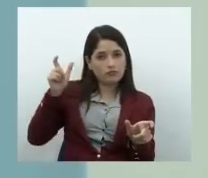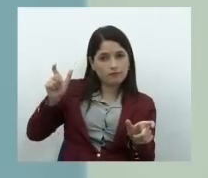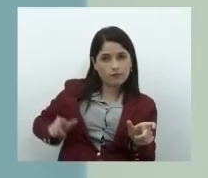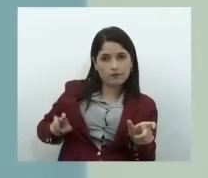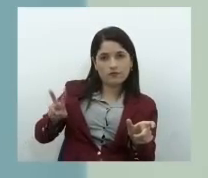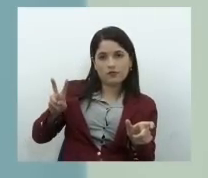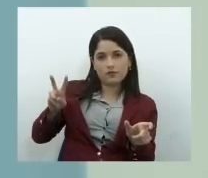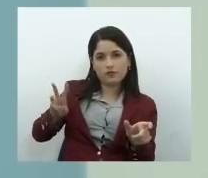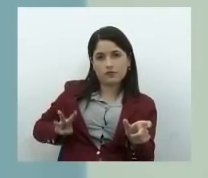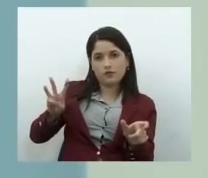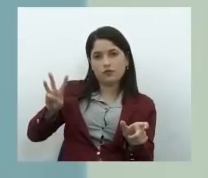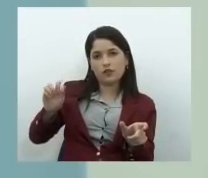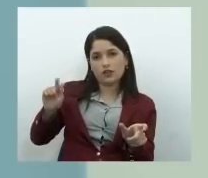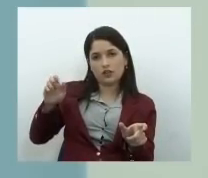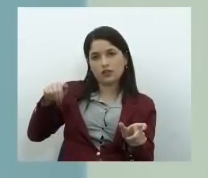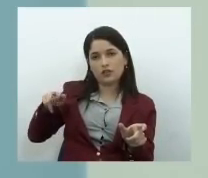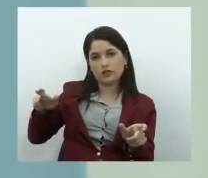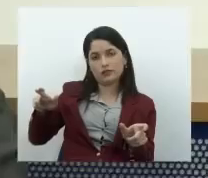Wagner Freitas.